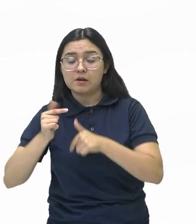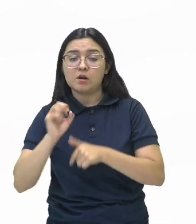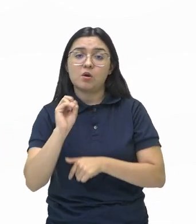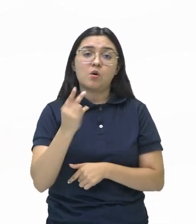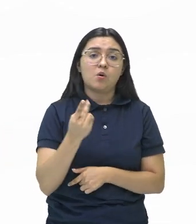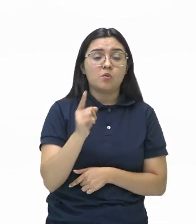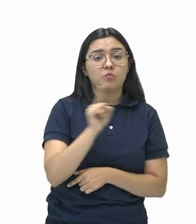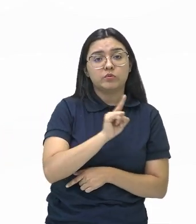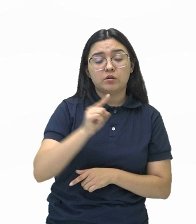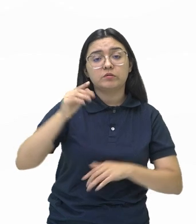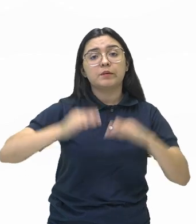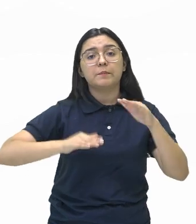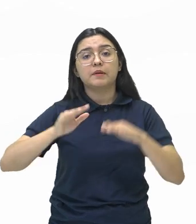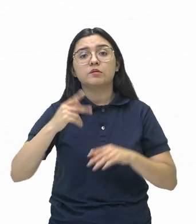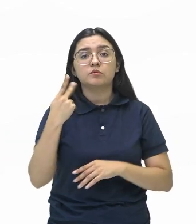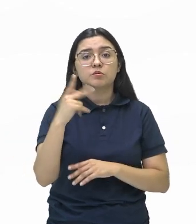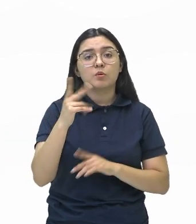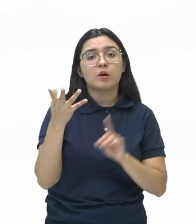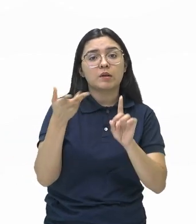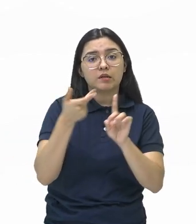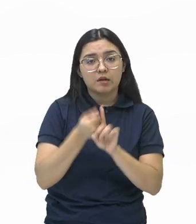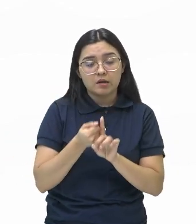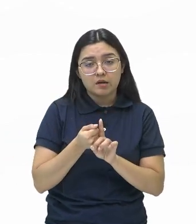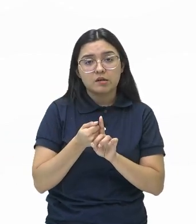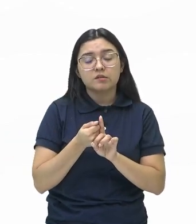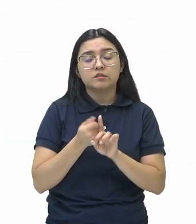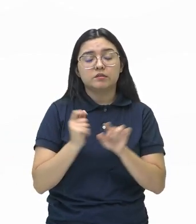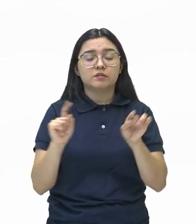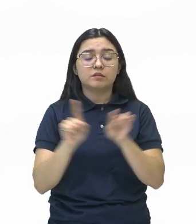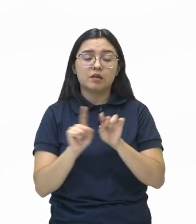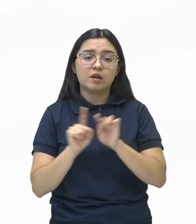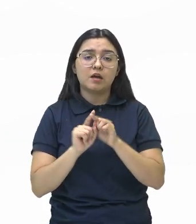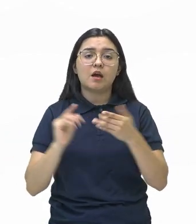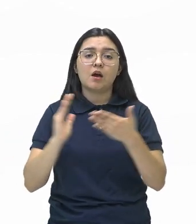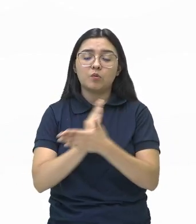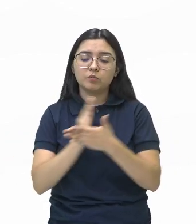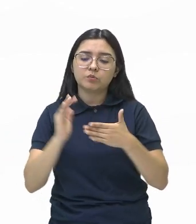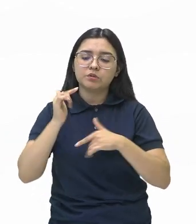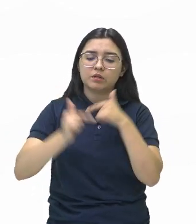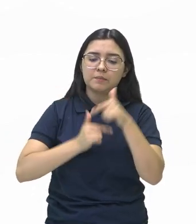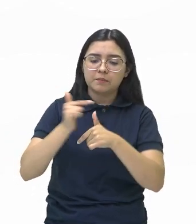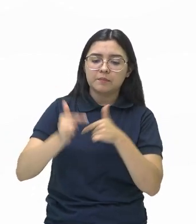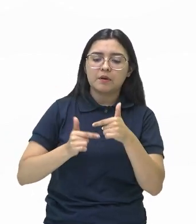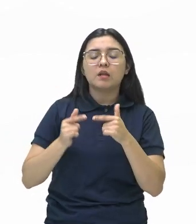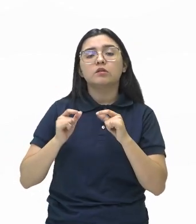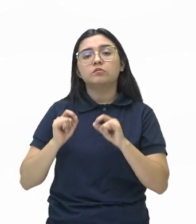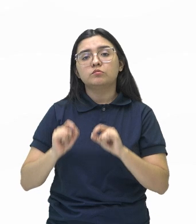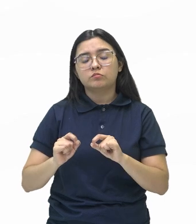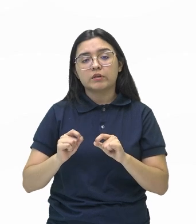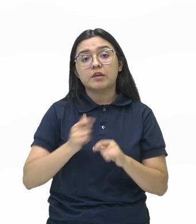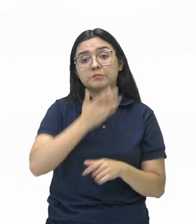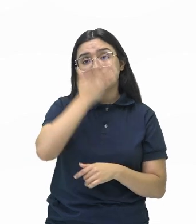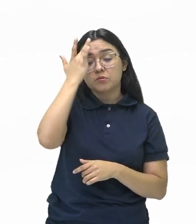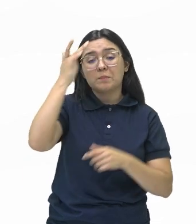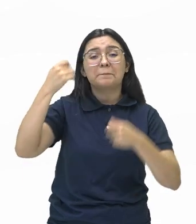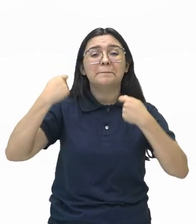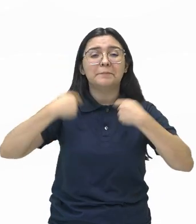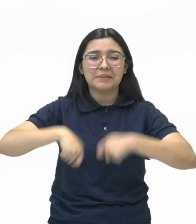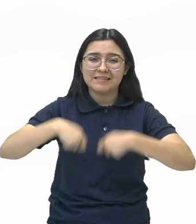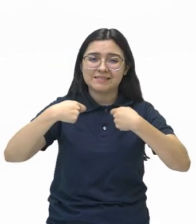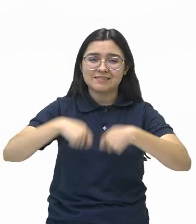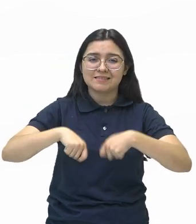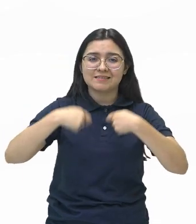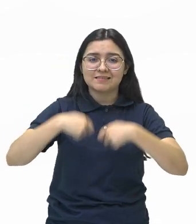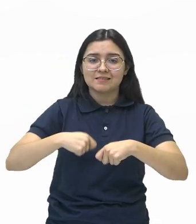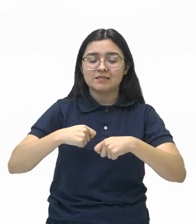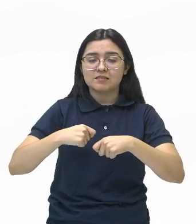das suas aptidões, muitas vezes, é claro que tem trabalhos que a pessoa faz, né, por uma necessidade, né, que muitas vezes não é a